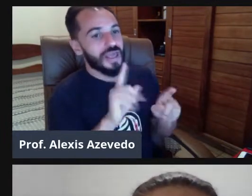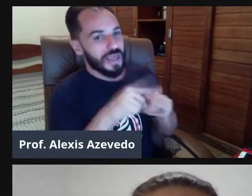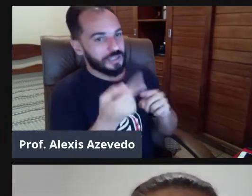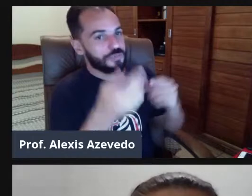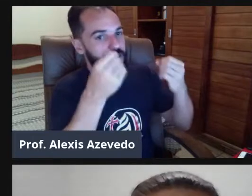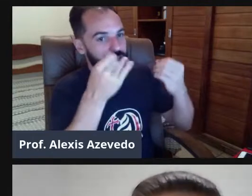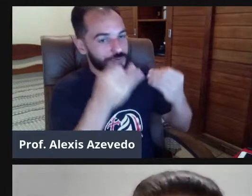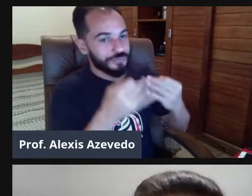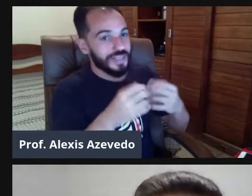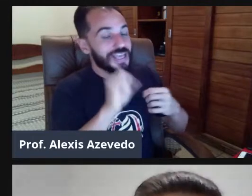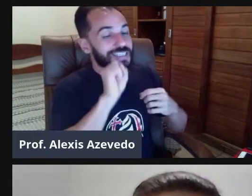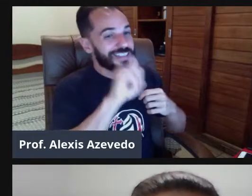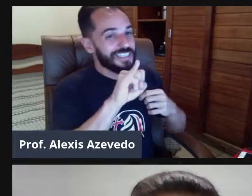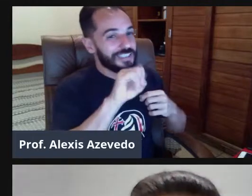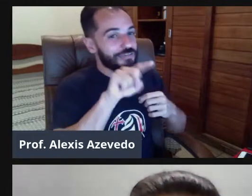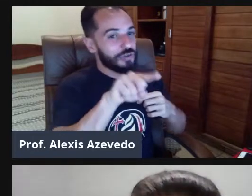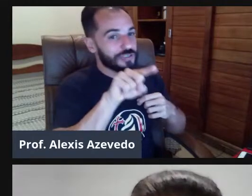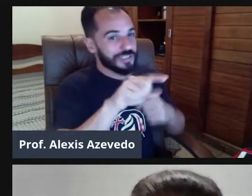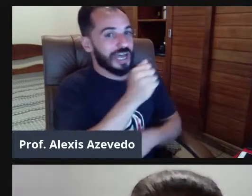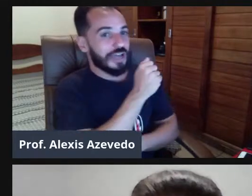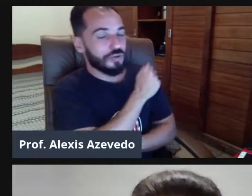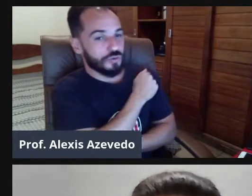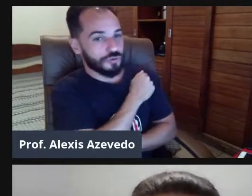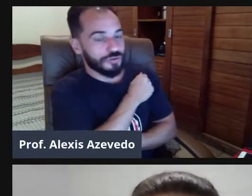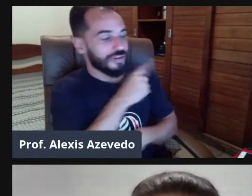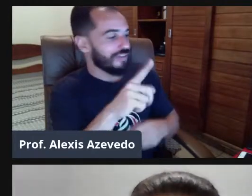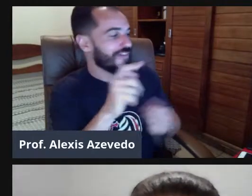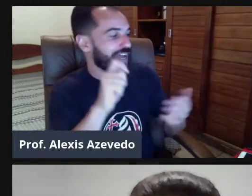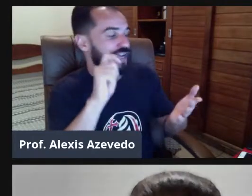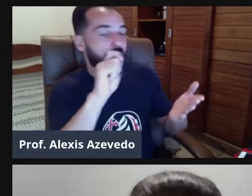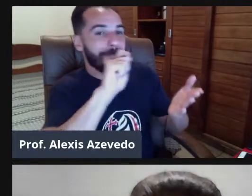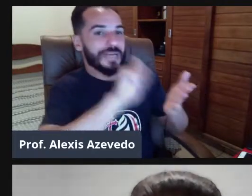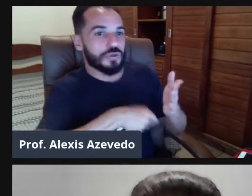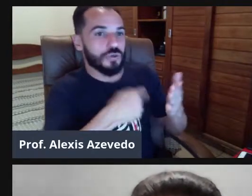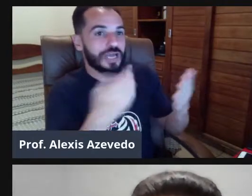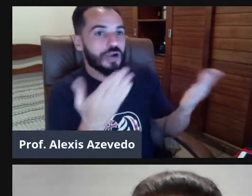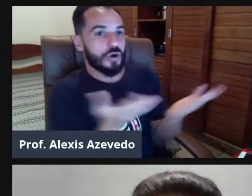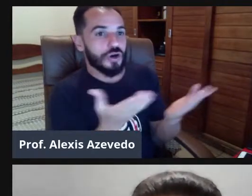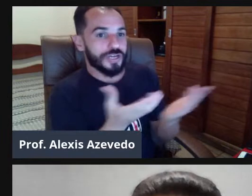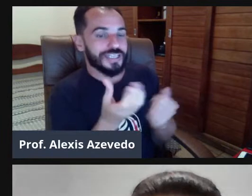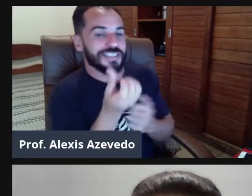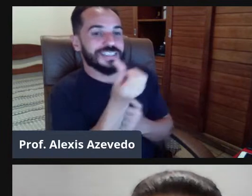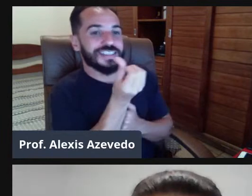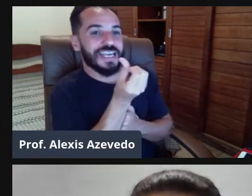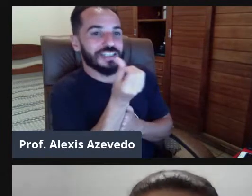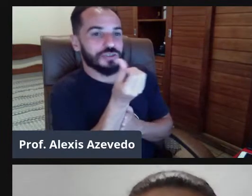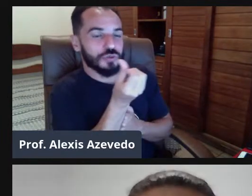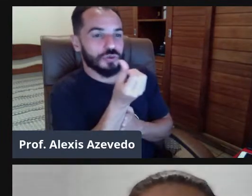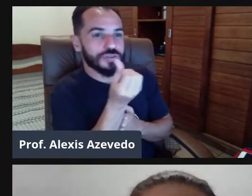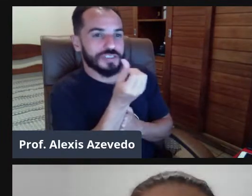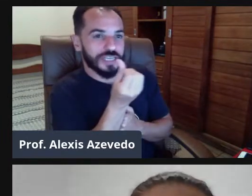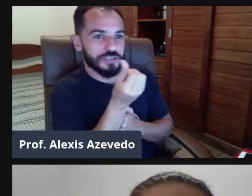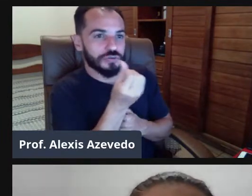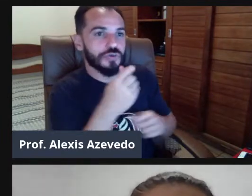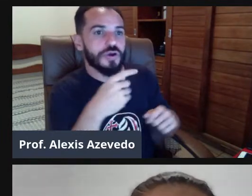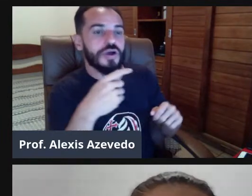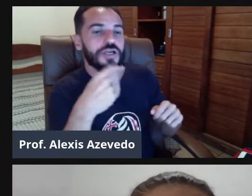se matricular agora no sexto período, vai ser oferecido para eles laboratório de